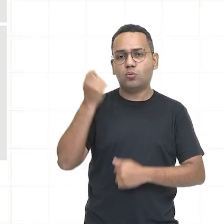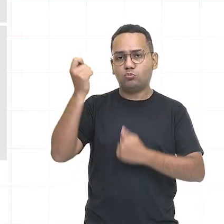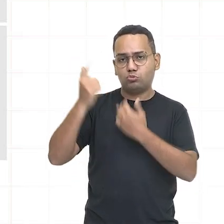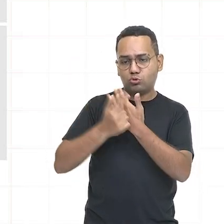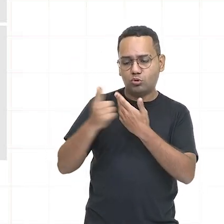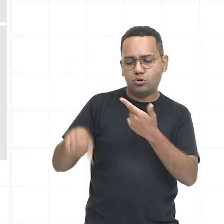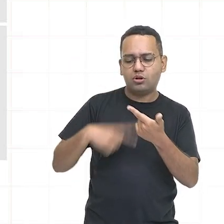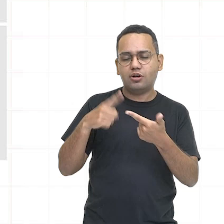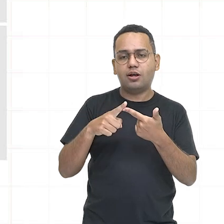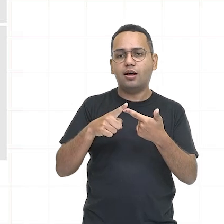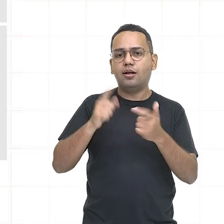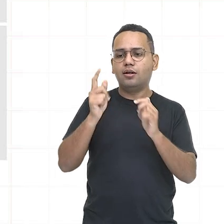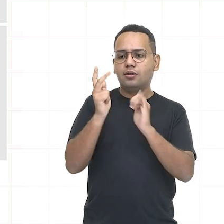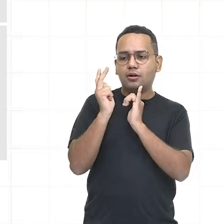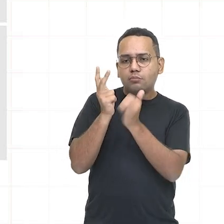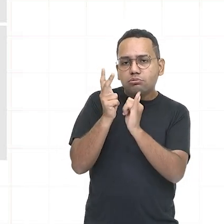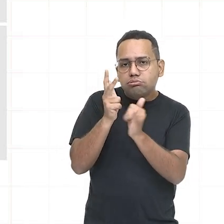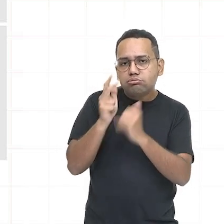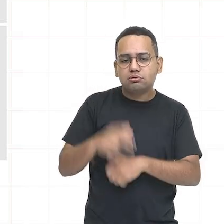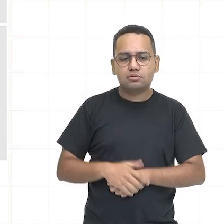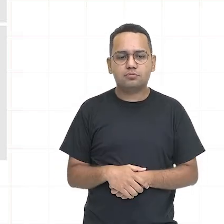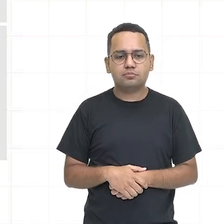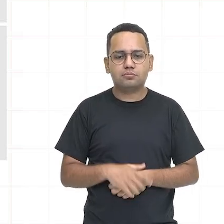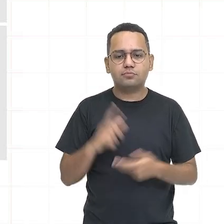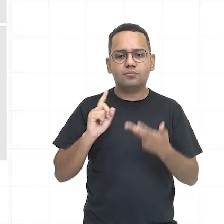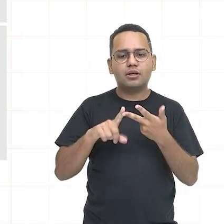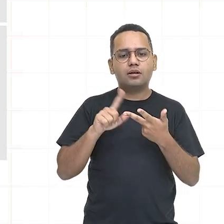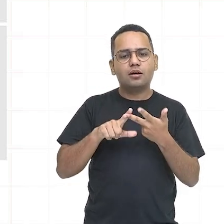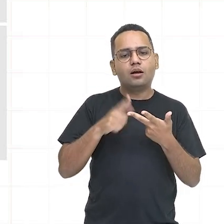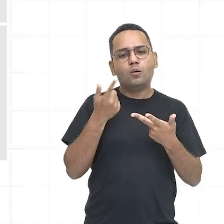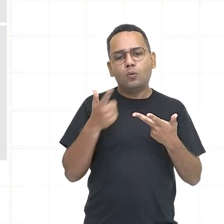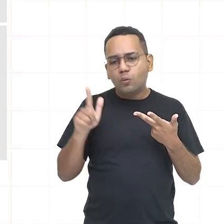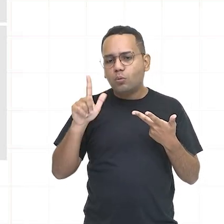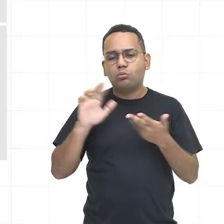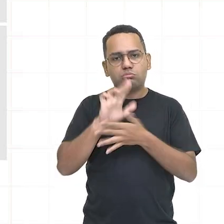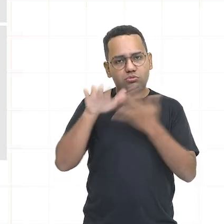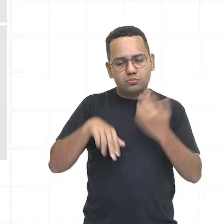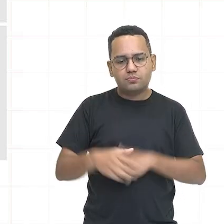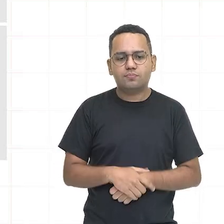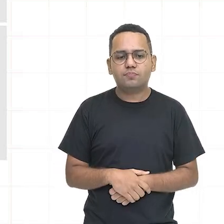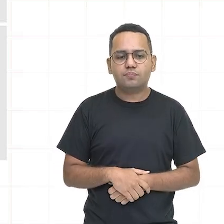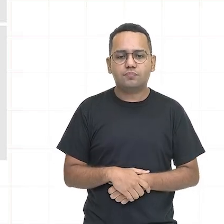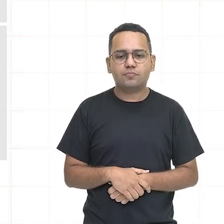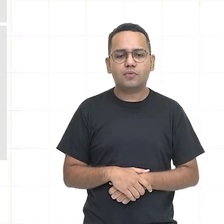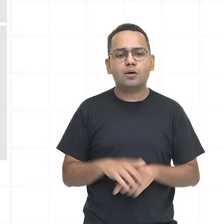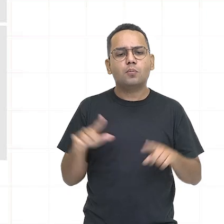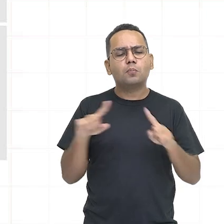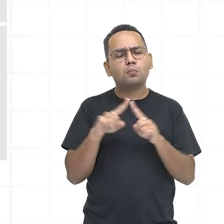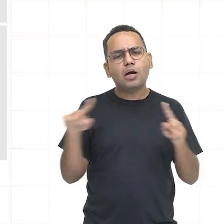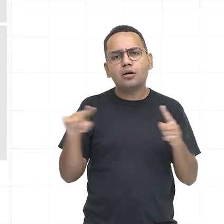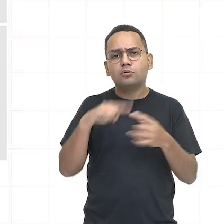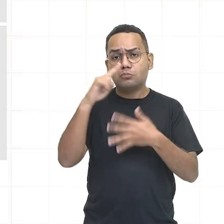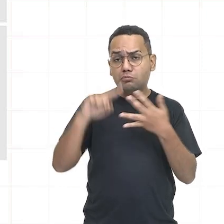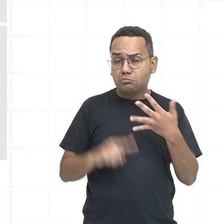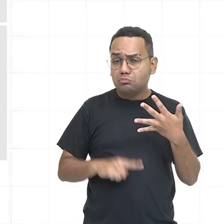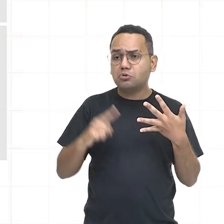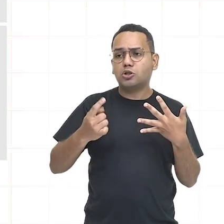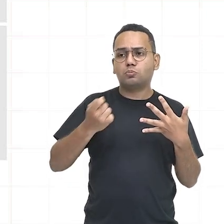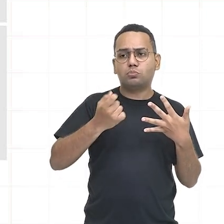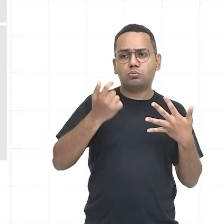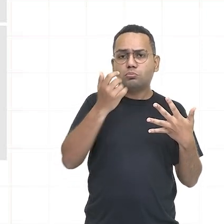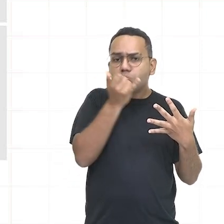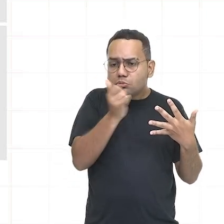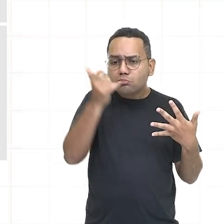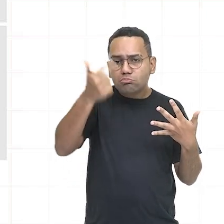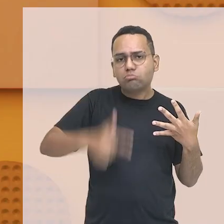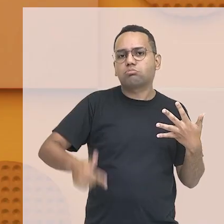energia eólica, maremotriz. Então, a gente observa que as energias renováveis vão estar aí se inserindo